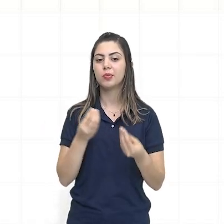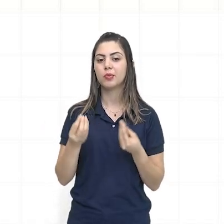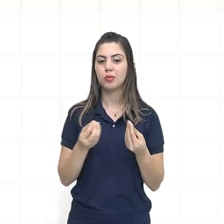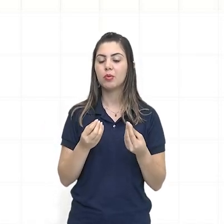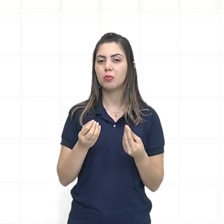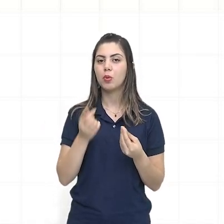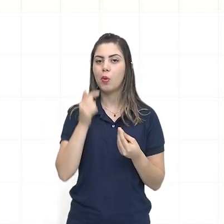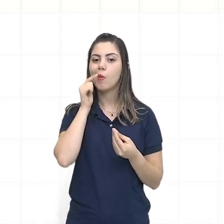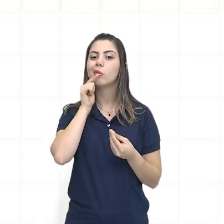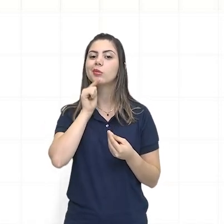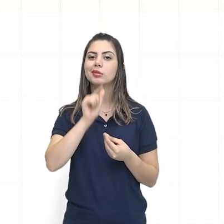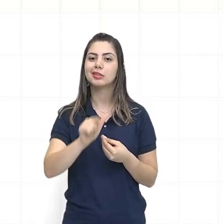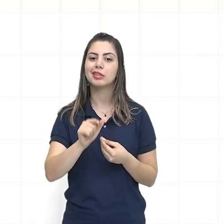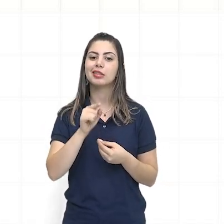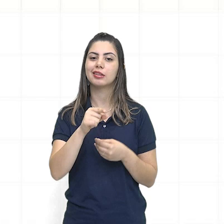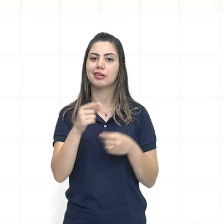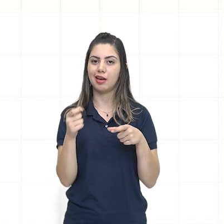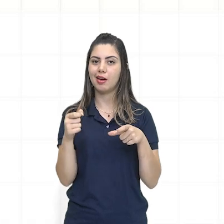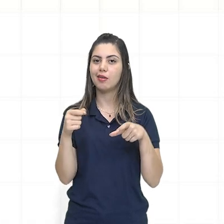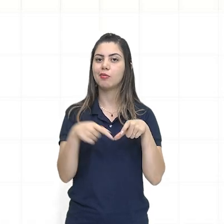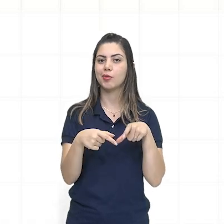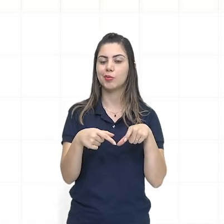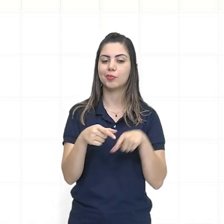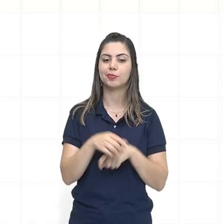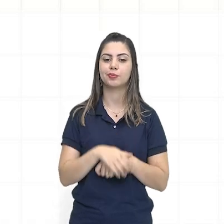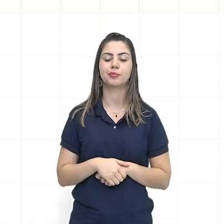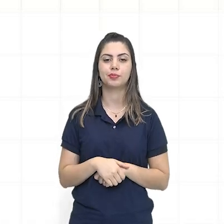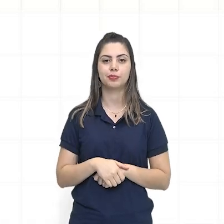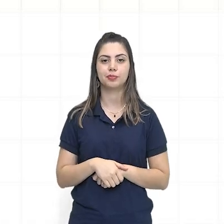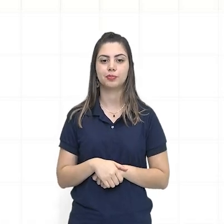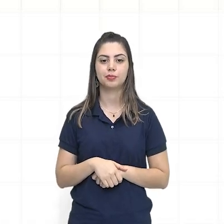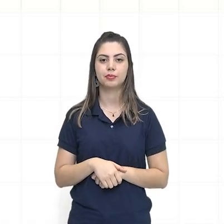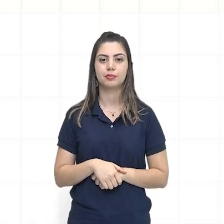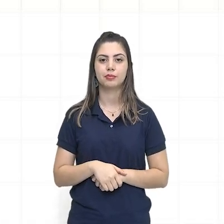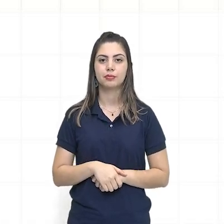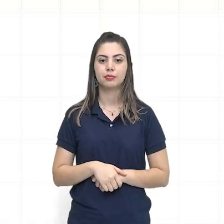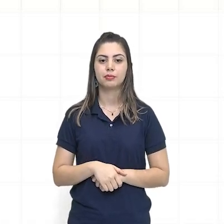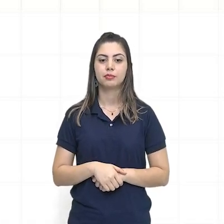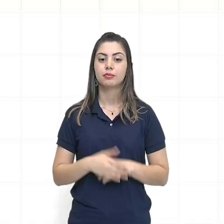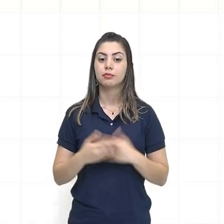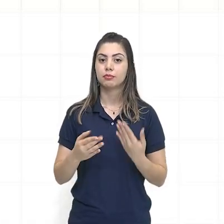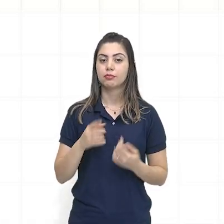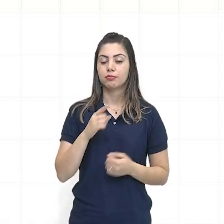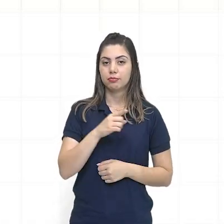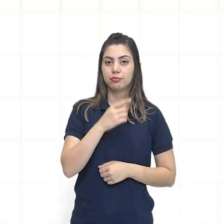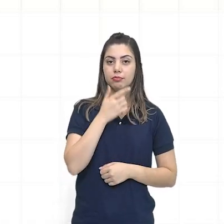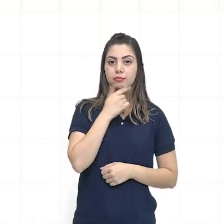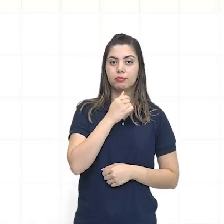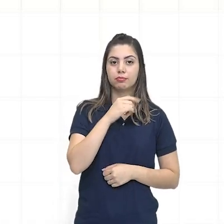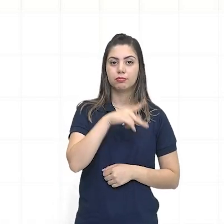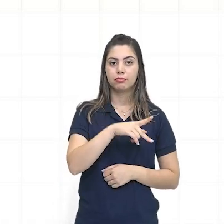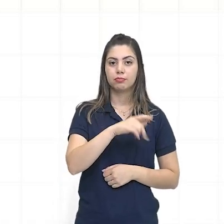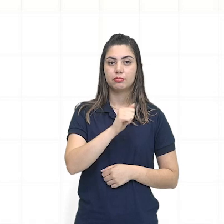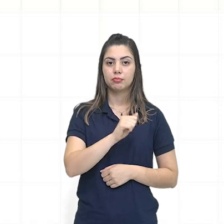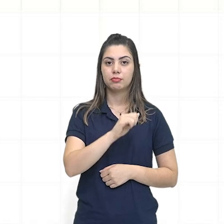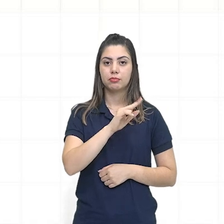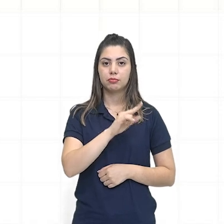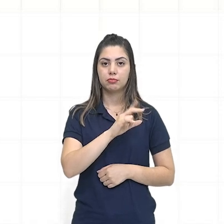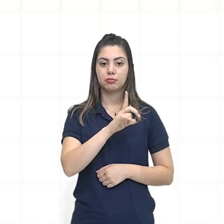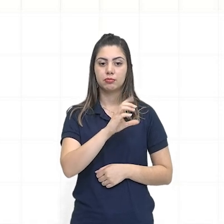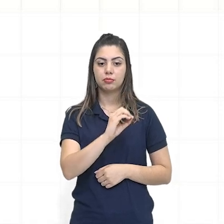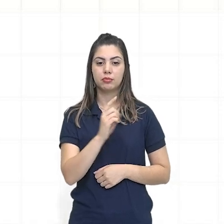teoricamente, marcar o gol. Então, temos aqui o Paulo. Se a gente for